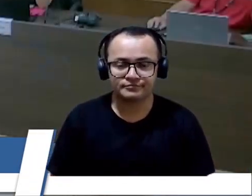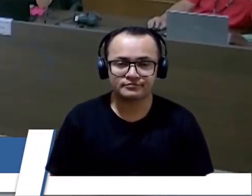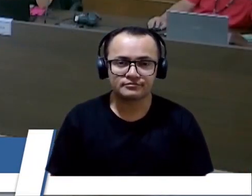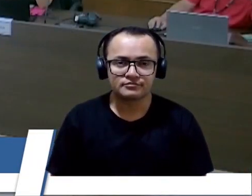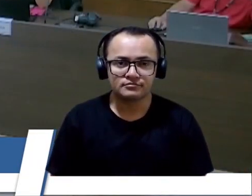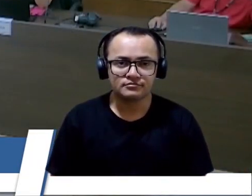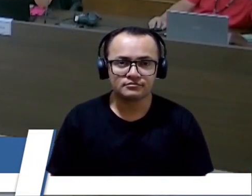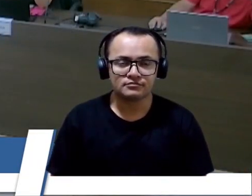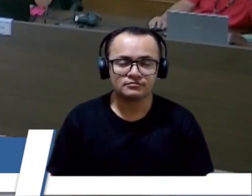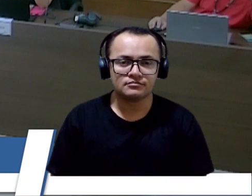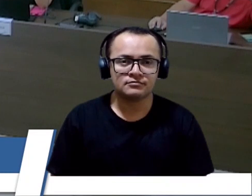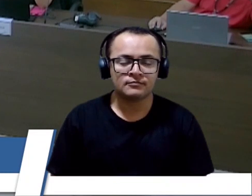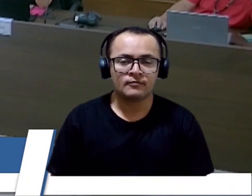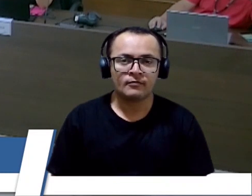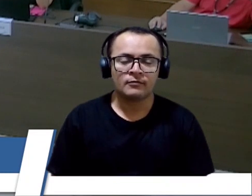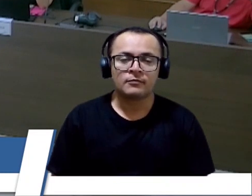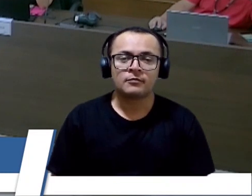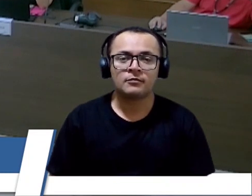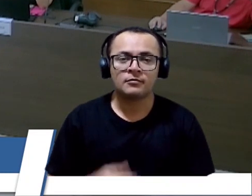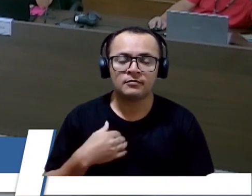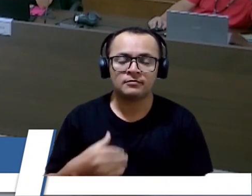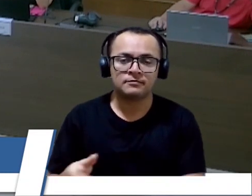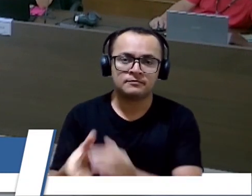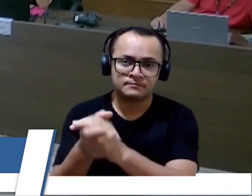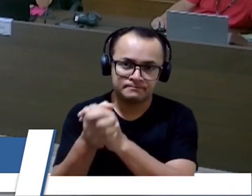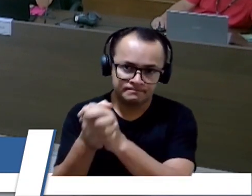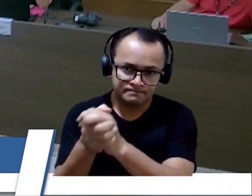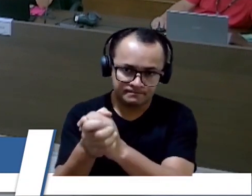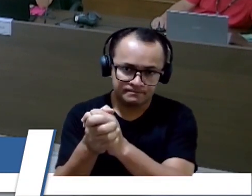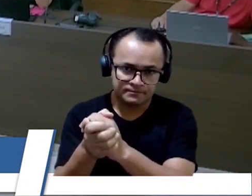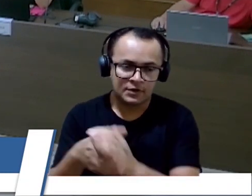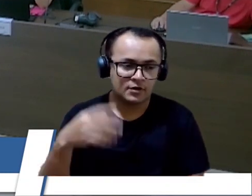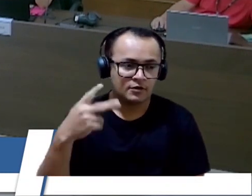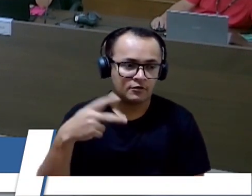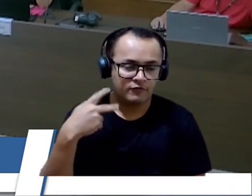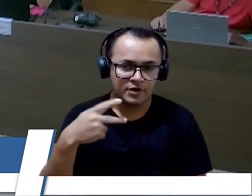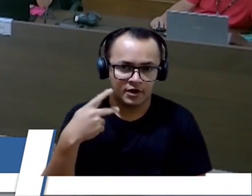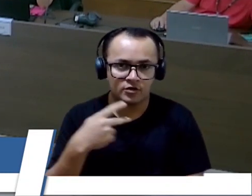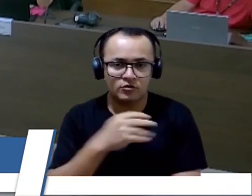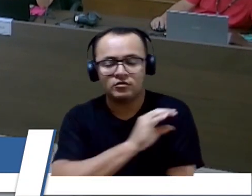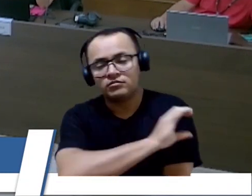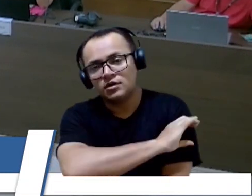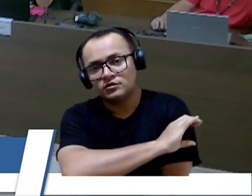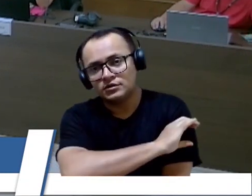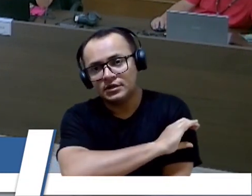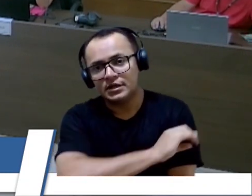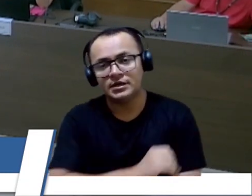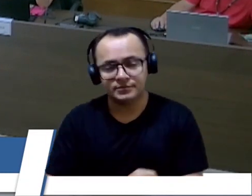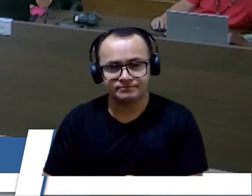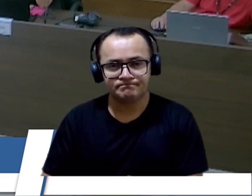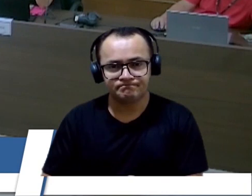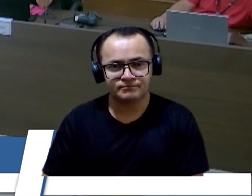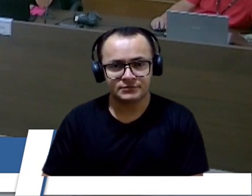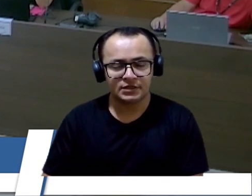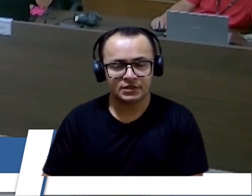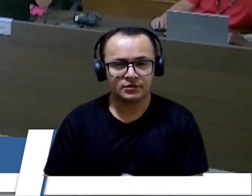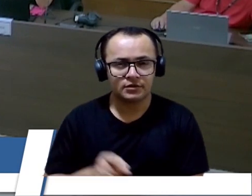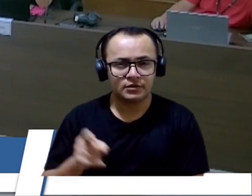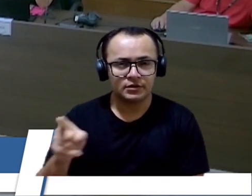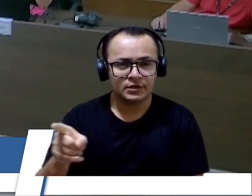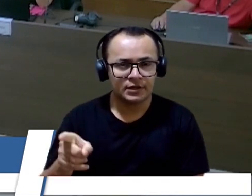Primeiramente, eu quero cumprimentar o vereador Claudinei da Rocha, que é muito feliz